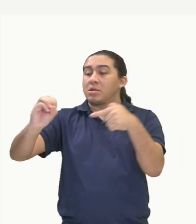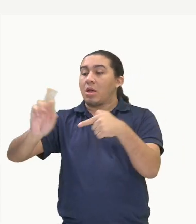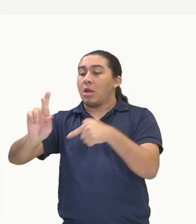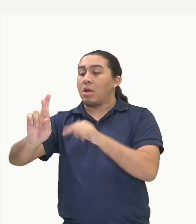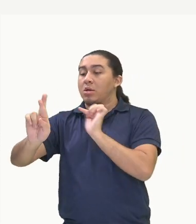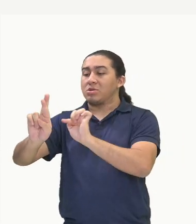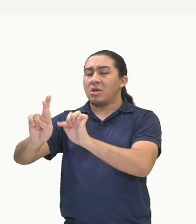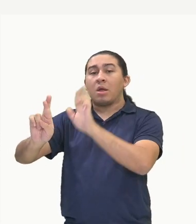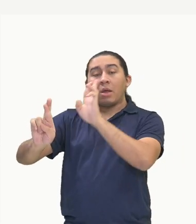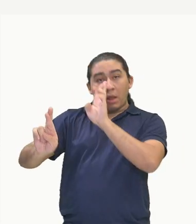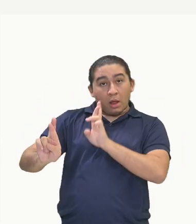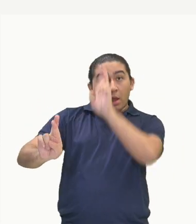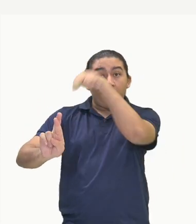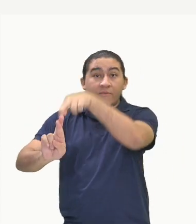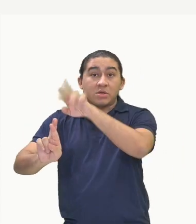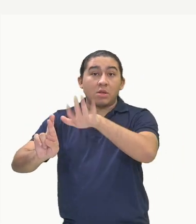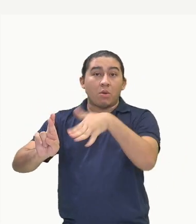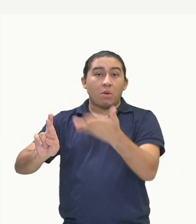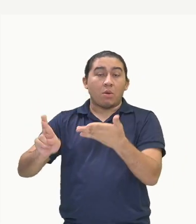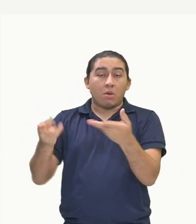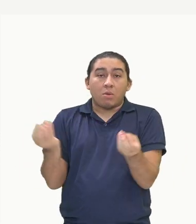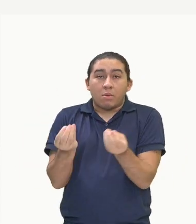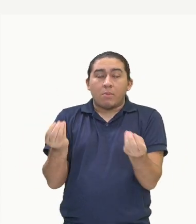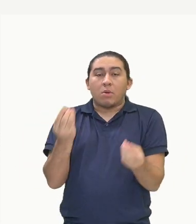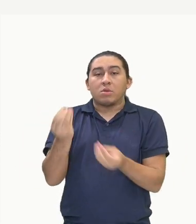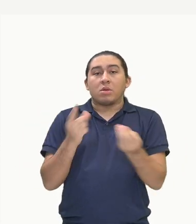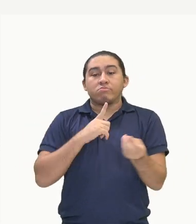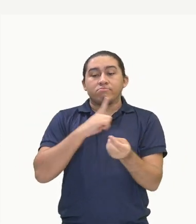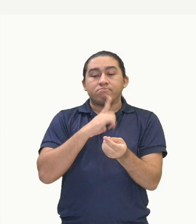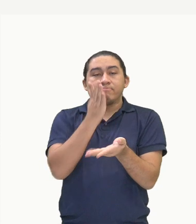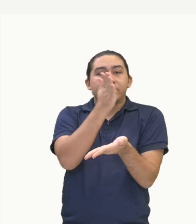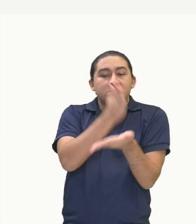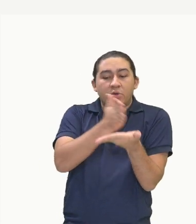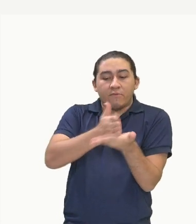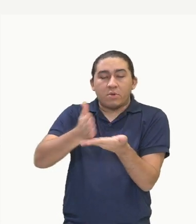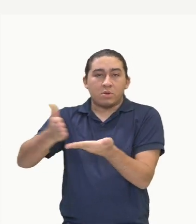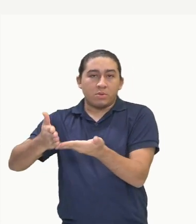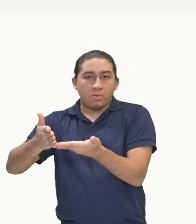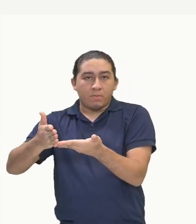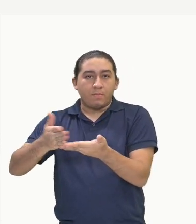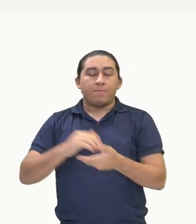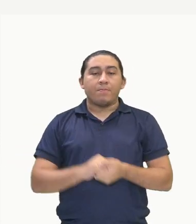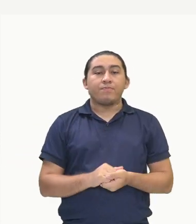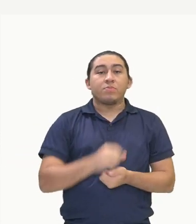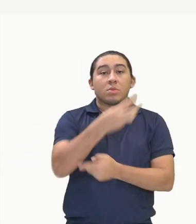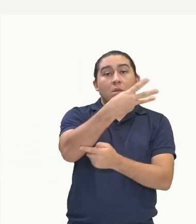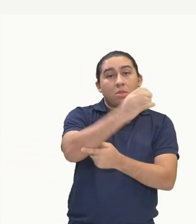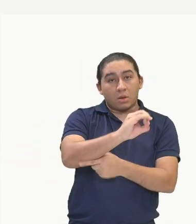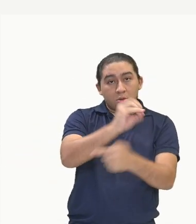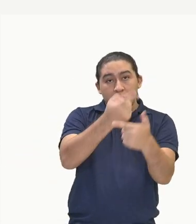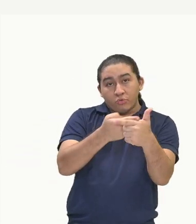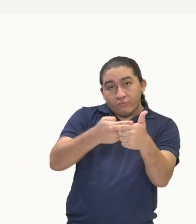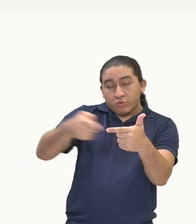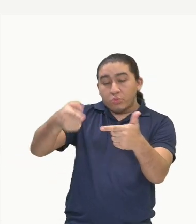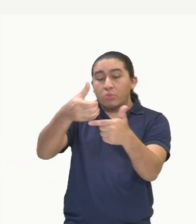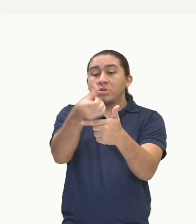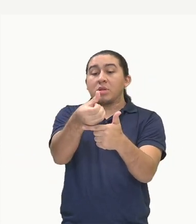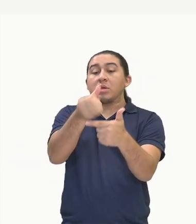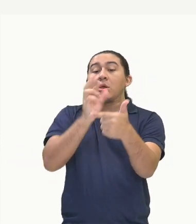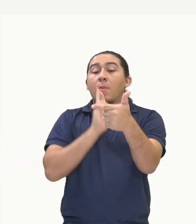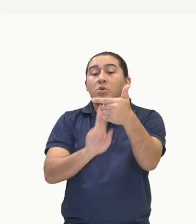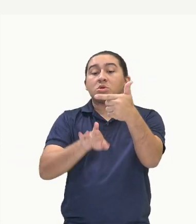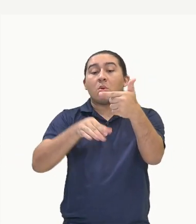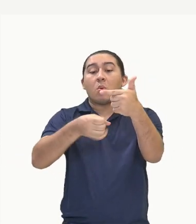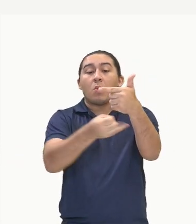Então, vou pegar esse 30 e dividir em 6 partes iguais. 30 dividido por 6 dá quanto?